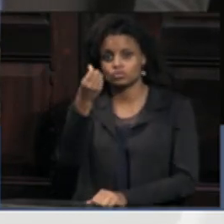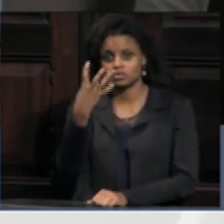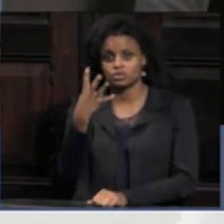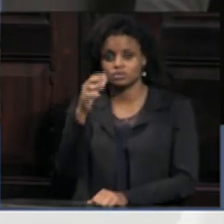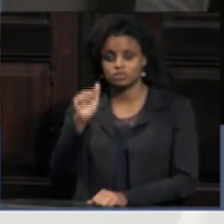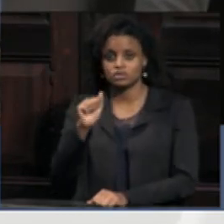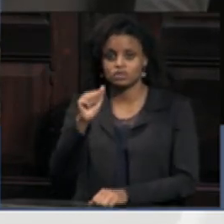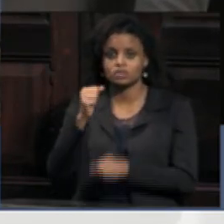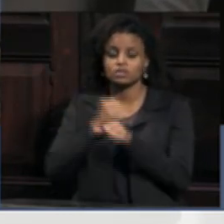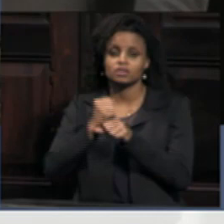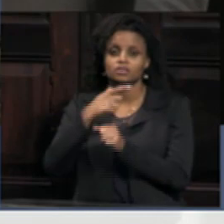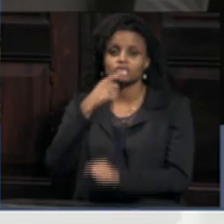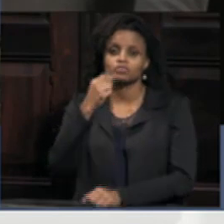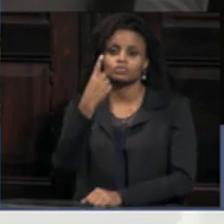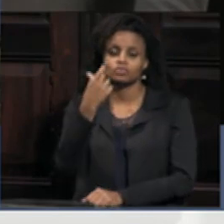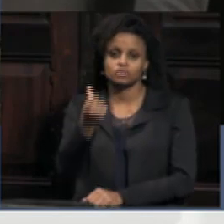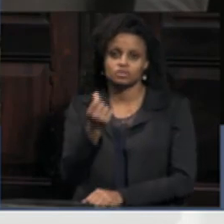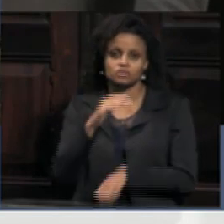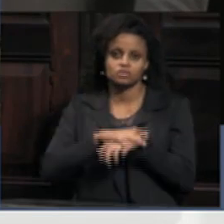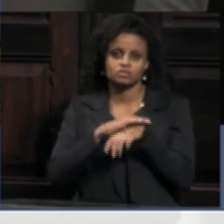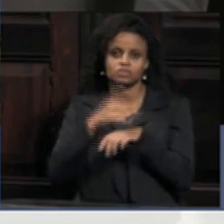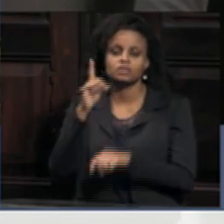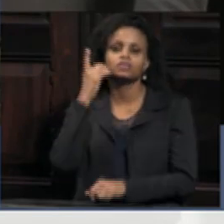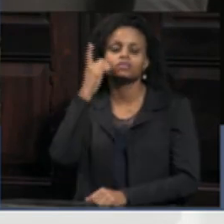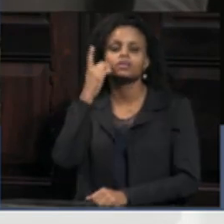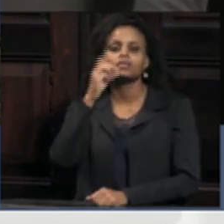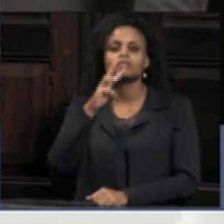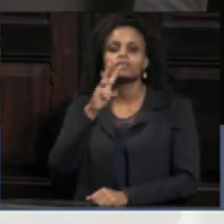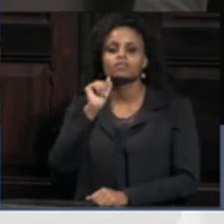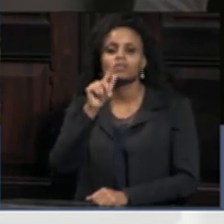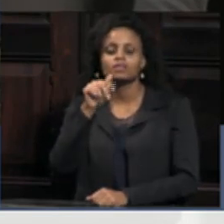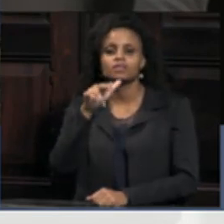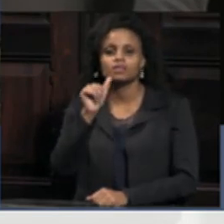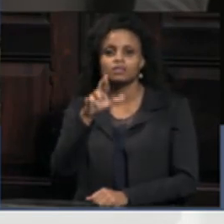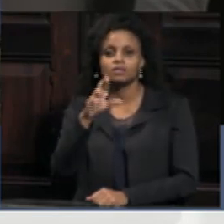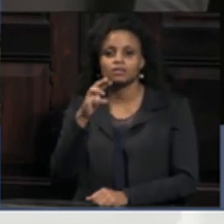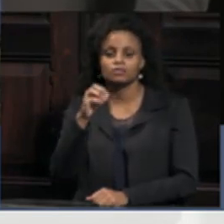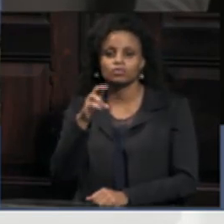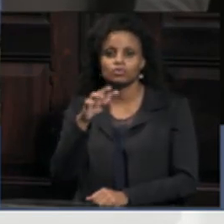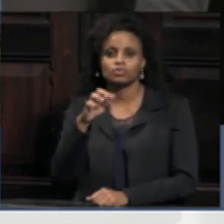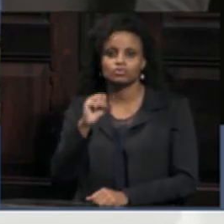1864A/2016, de autoria do deputado Wagner Montes. Veto total oposto. Projeto de lei